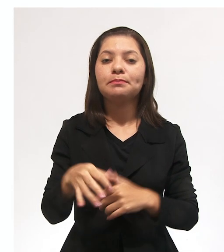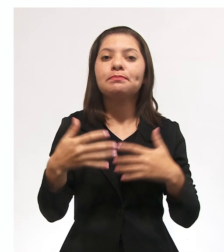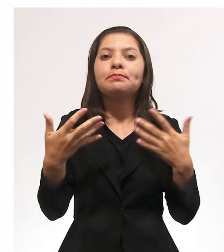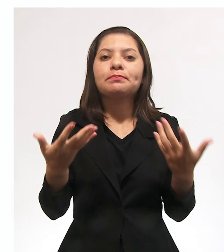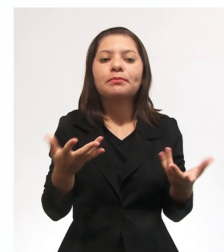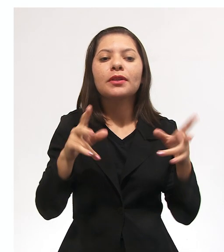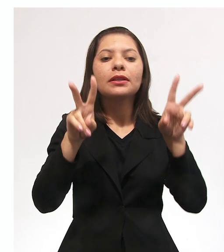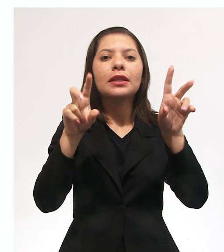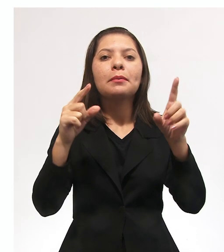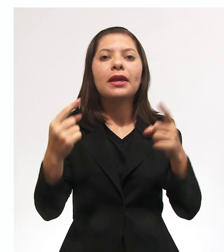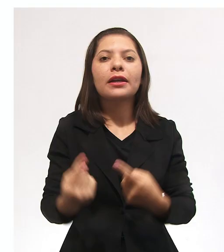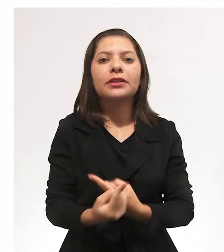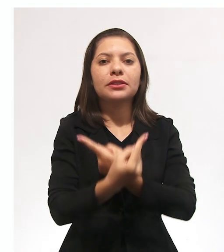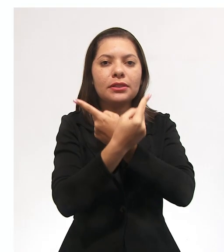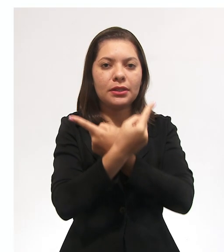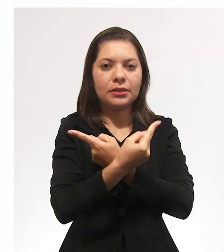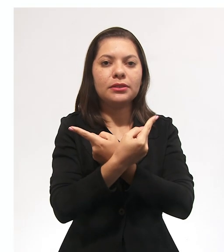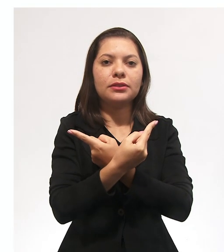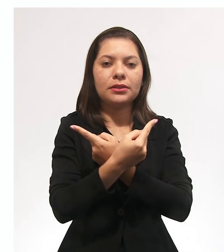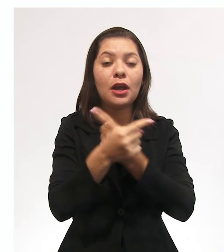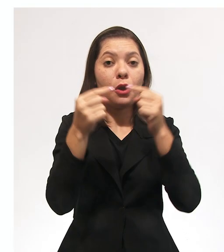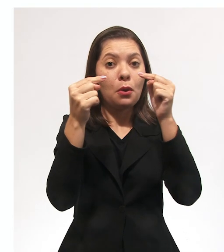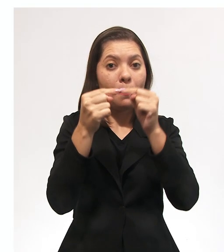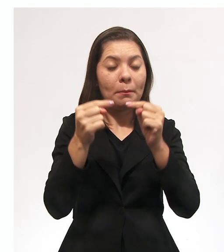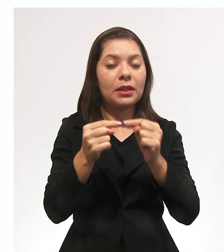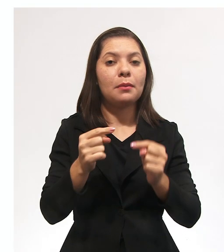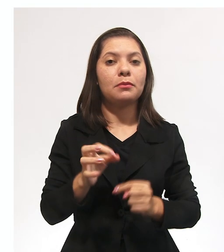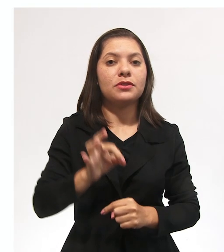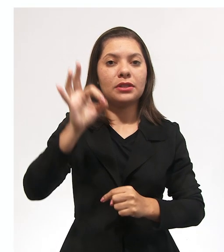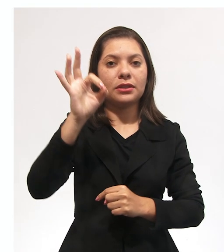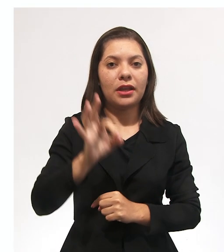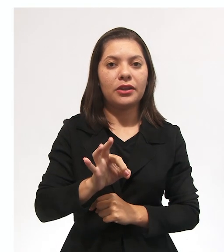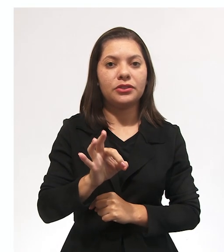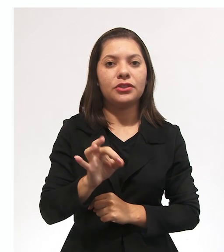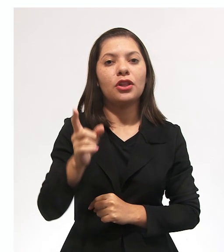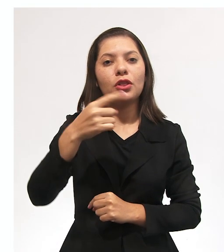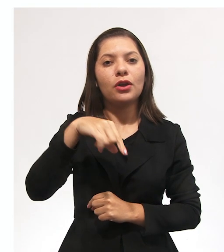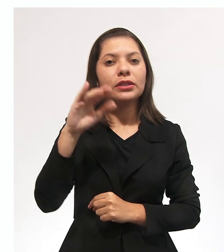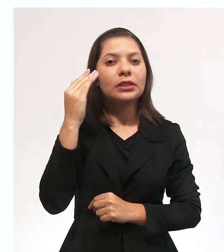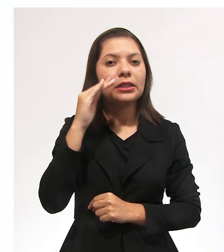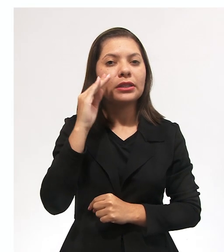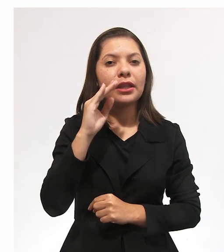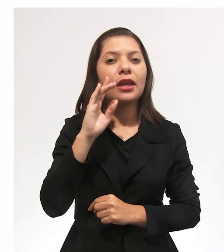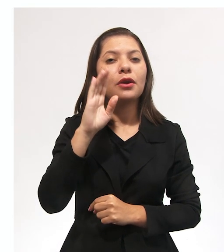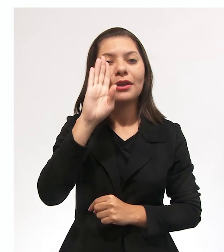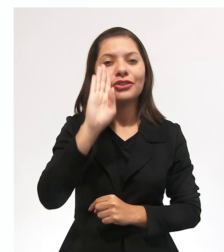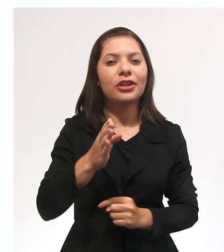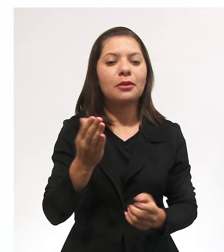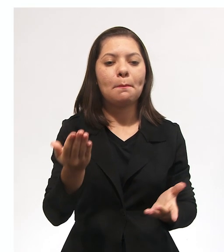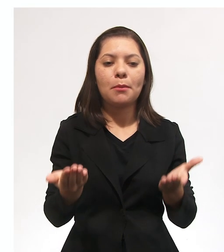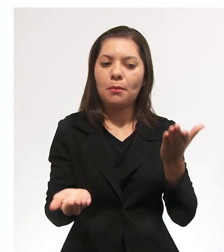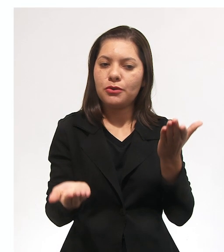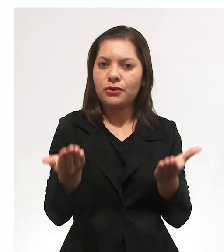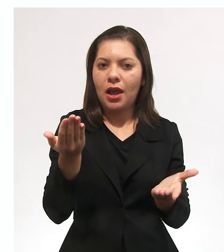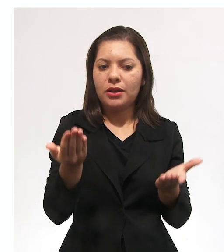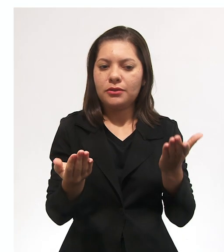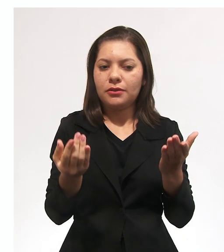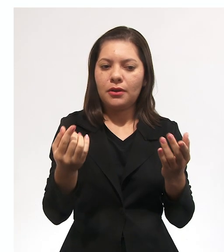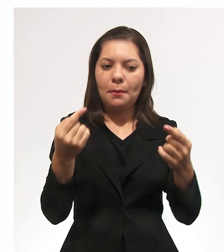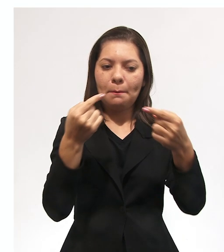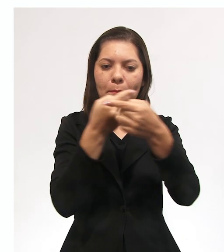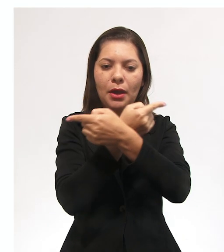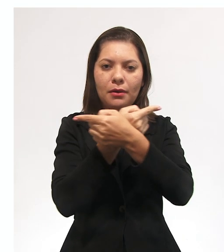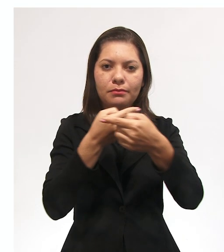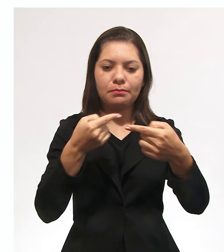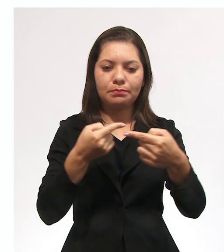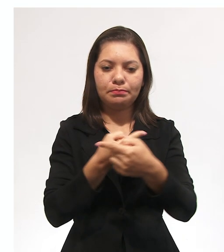3 aplicada à porcentagem, nós já vamos entender que elas são diretamente proporcionais, ok? Sempre que